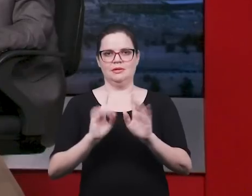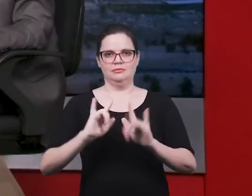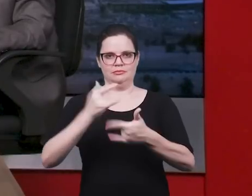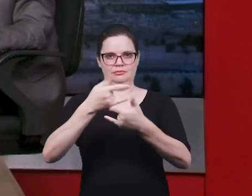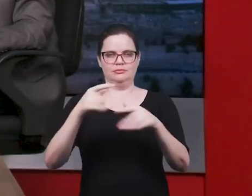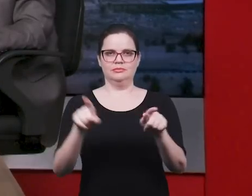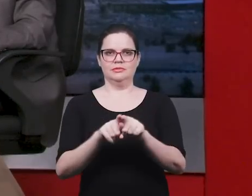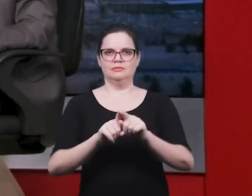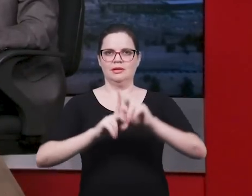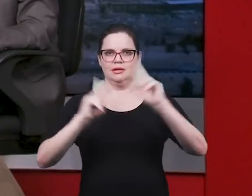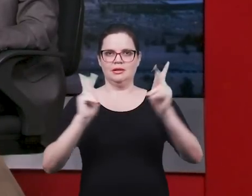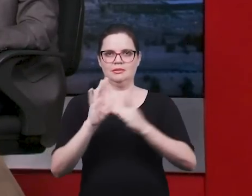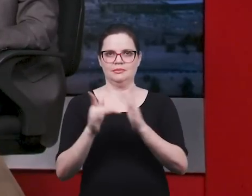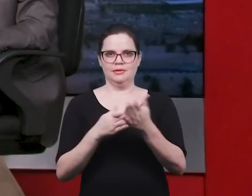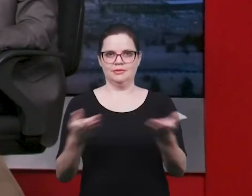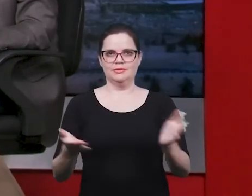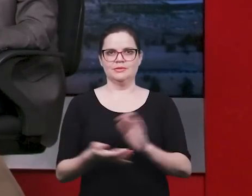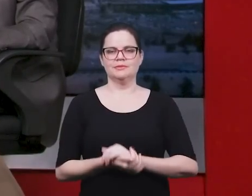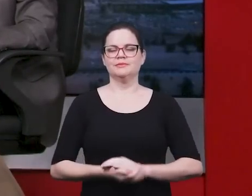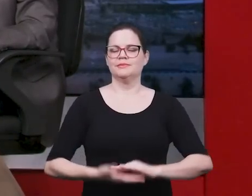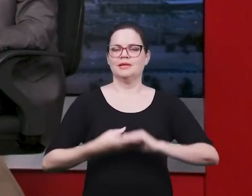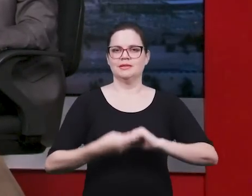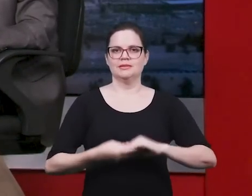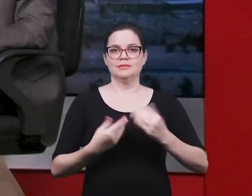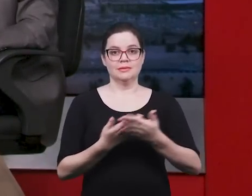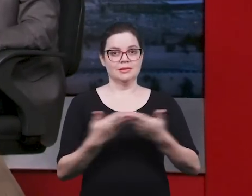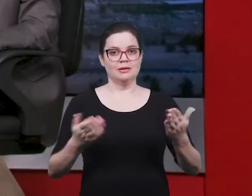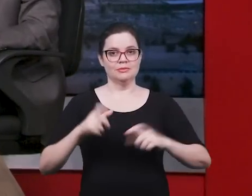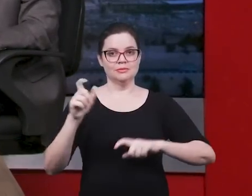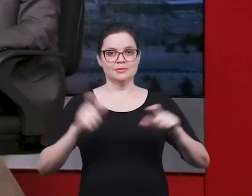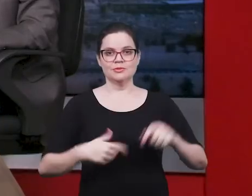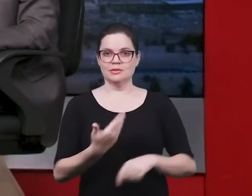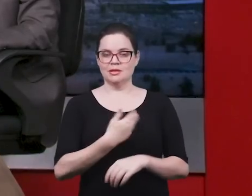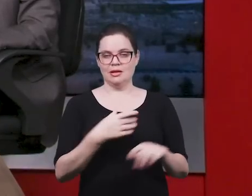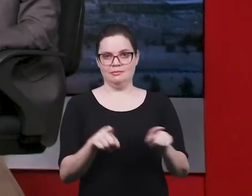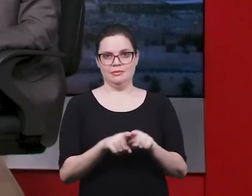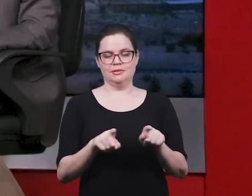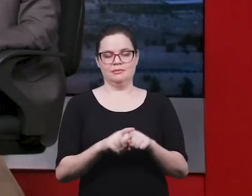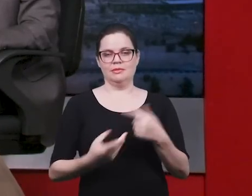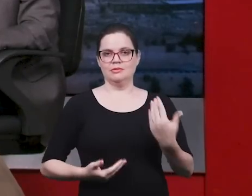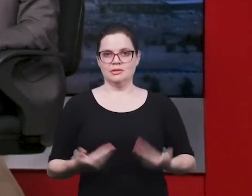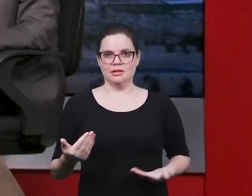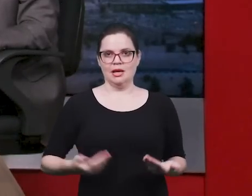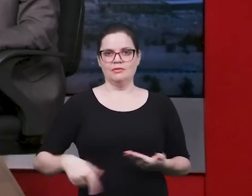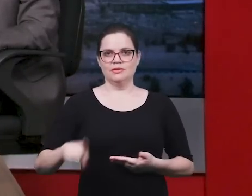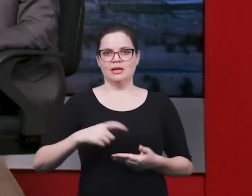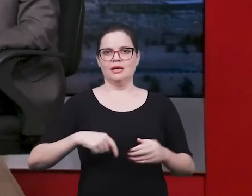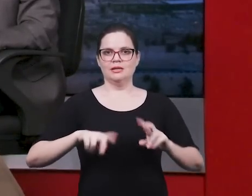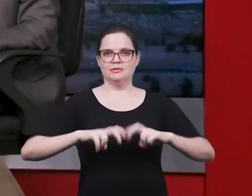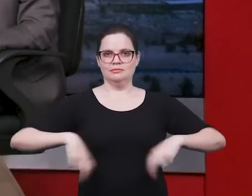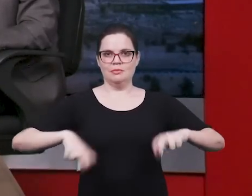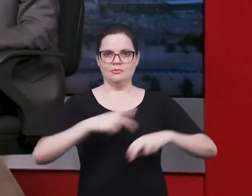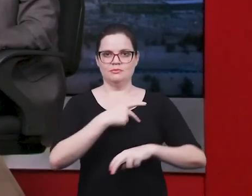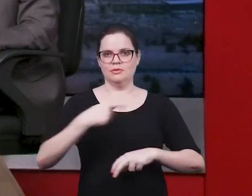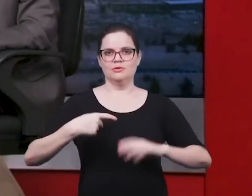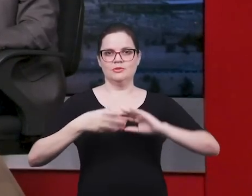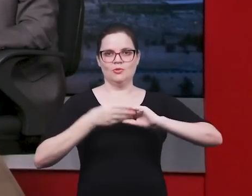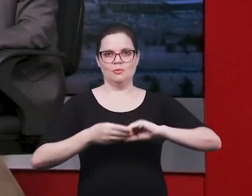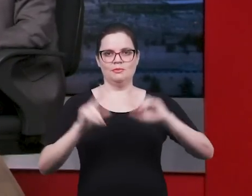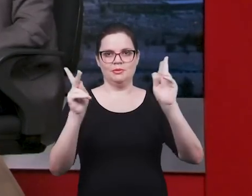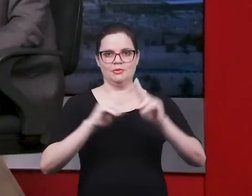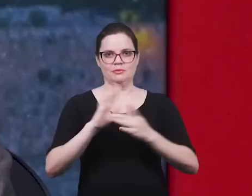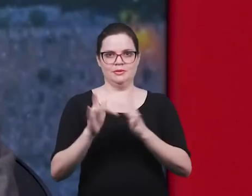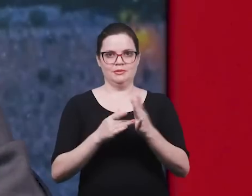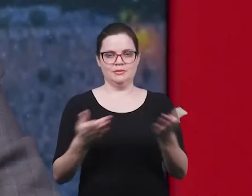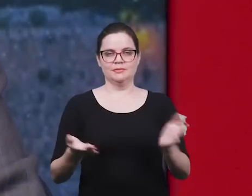Senhor, Edilson. Saúdo a todos os irmãos, os amigos e também a mesa com a paz do Senhor. Amém. Amém.